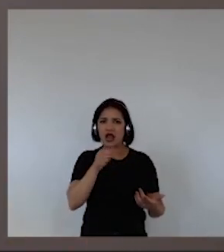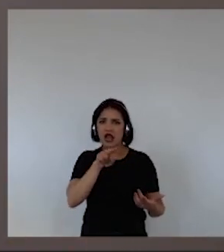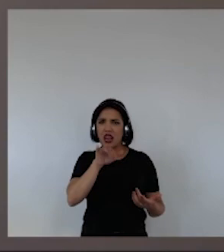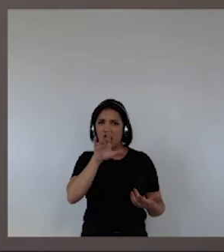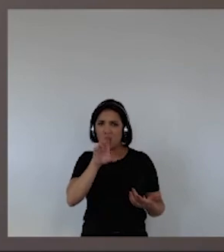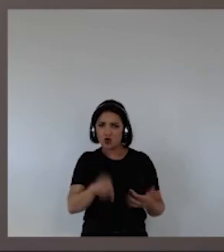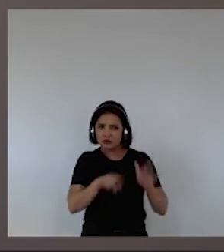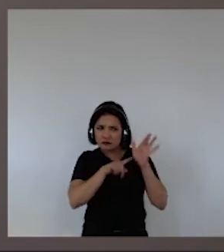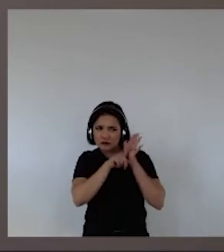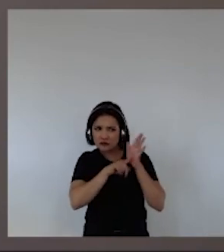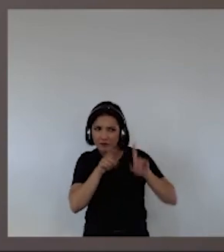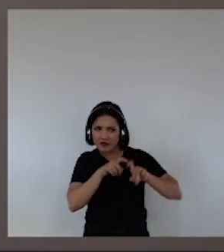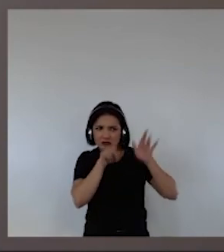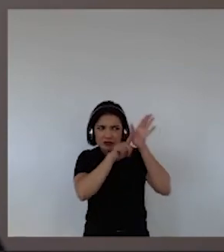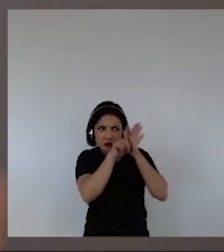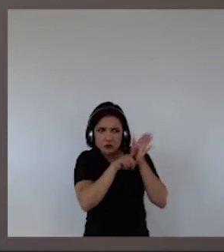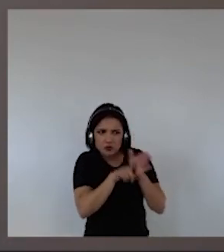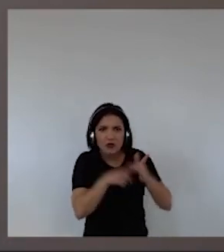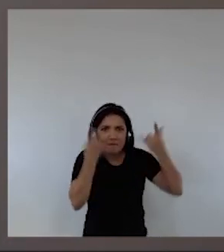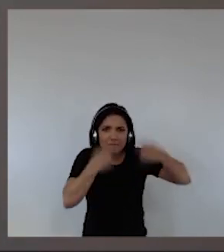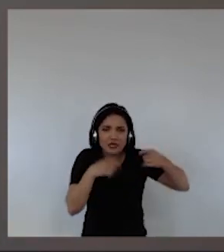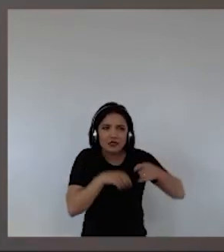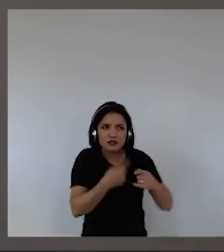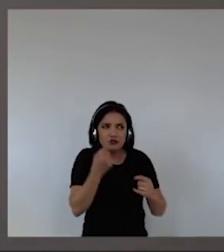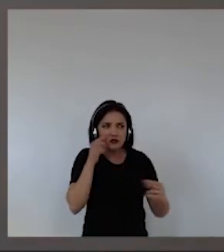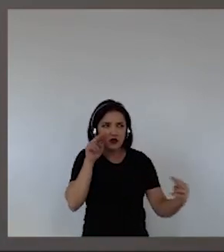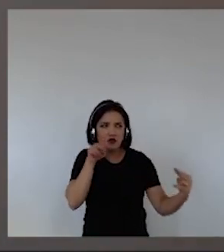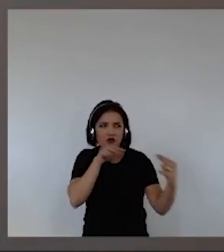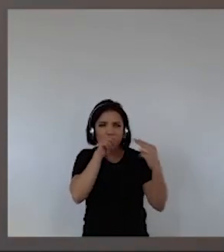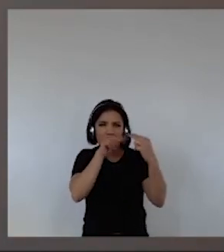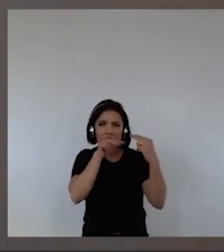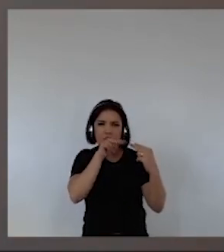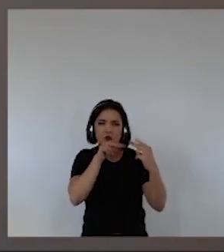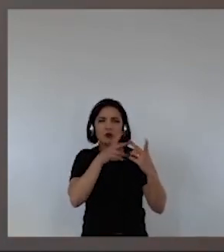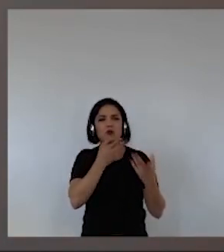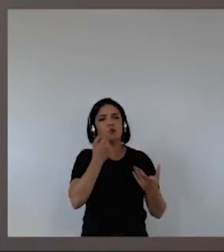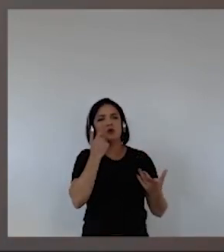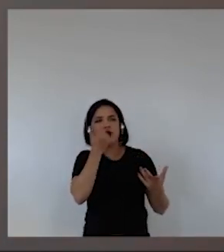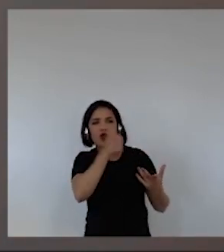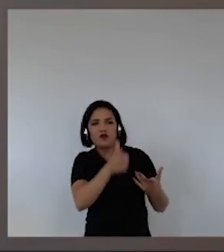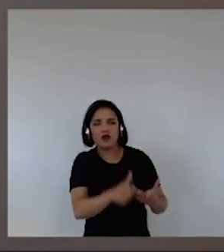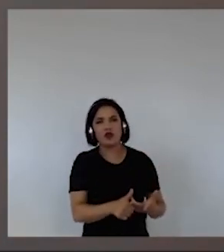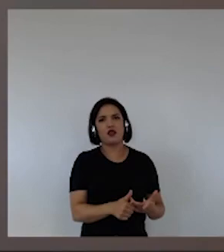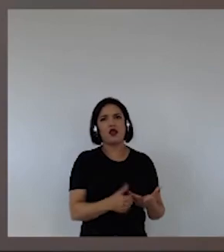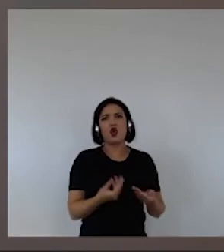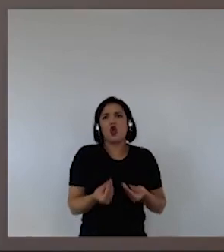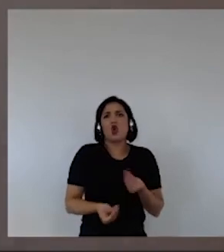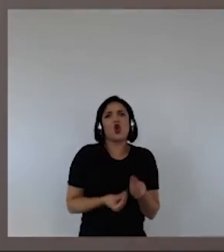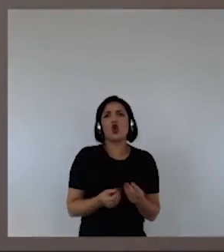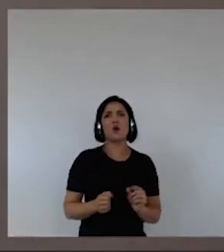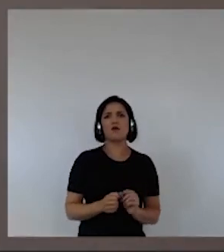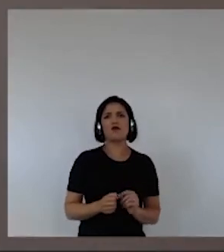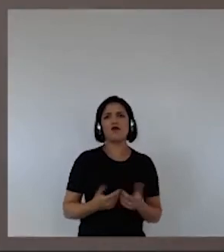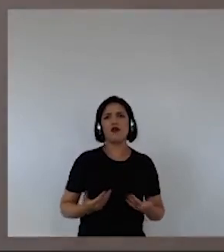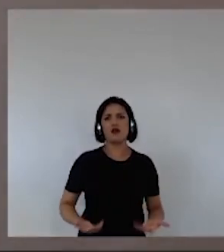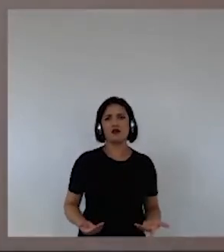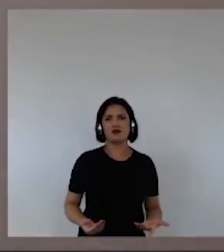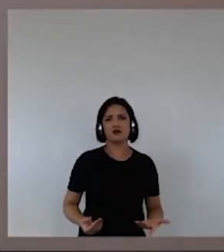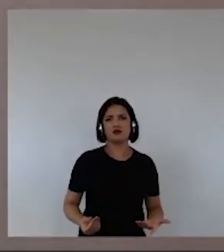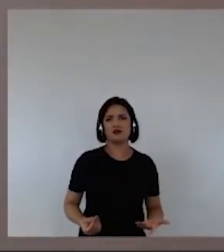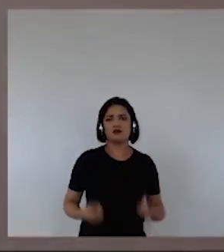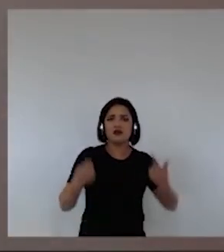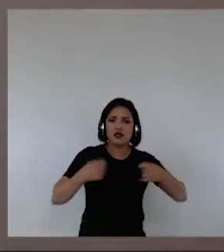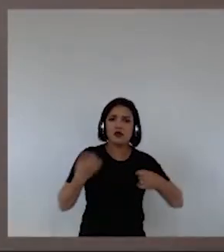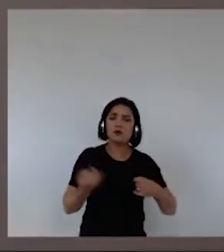naqueles casos em que é necessário que o perito, seria necessário que o perito se deslocasse até